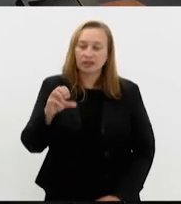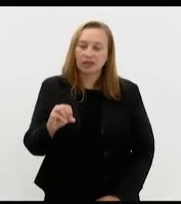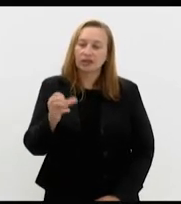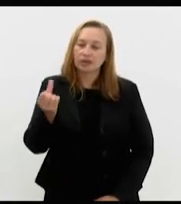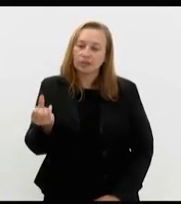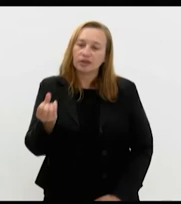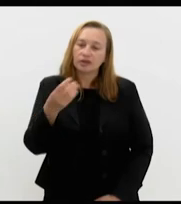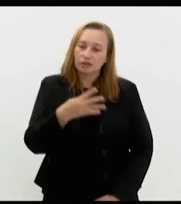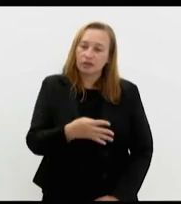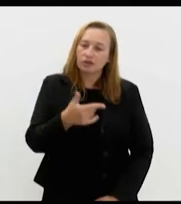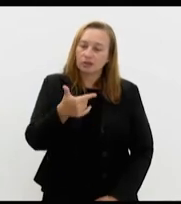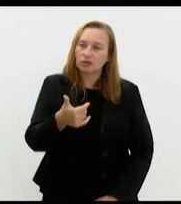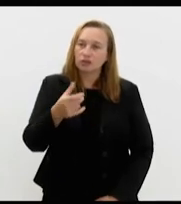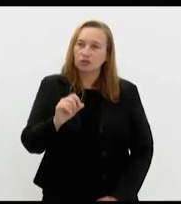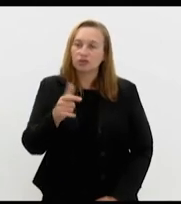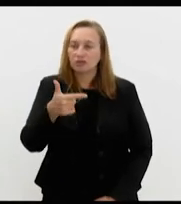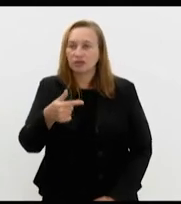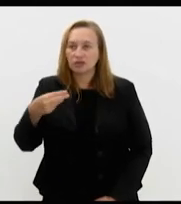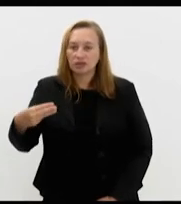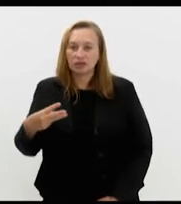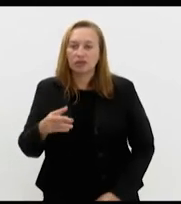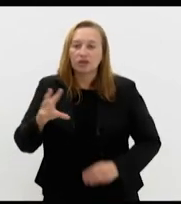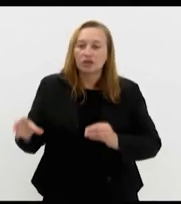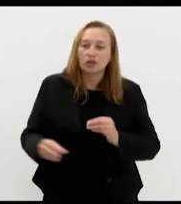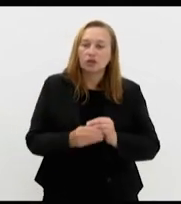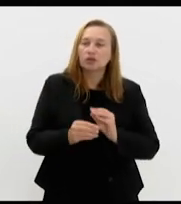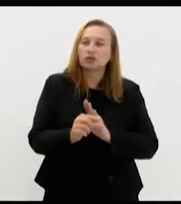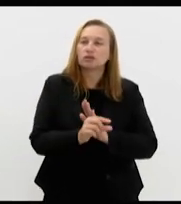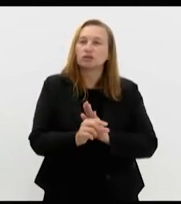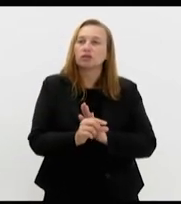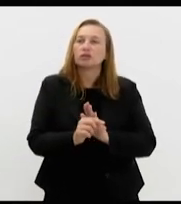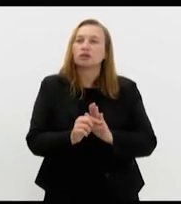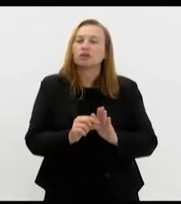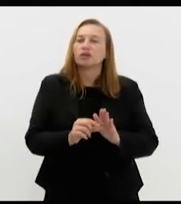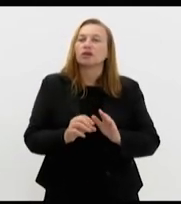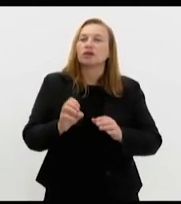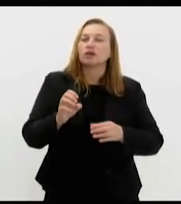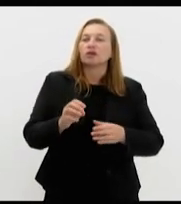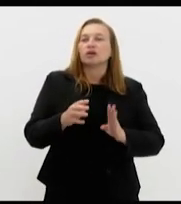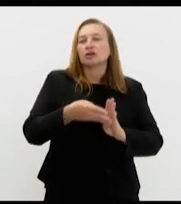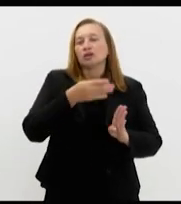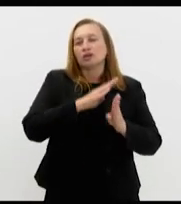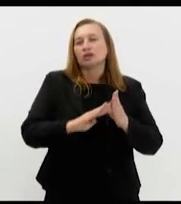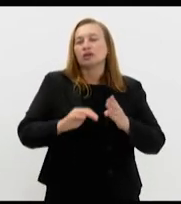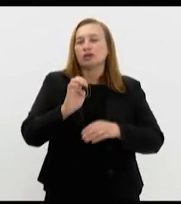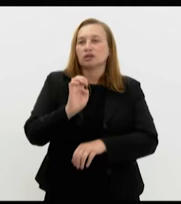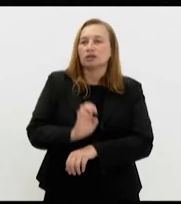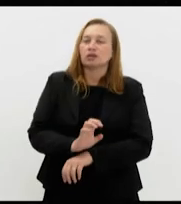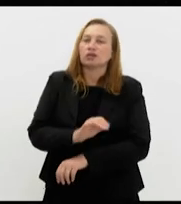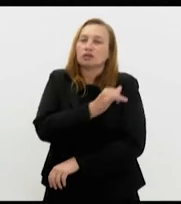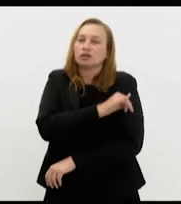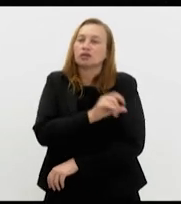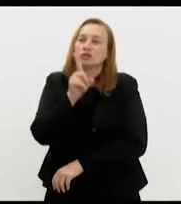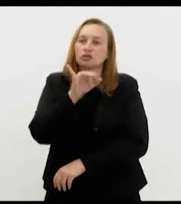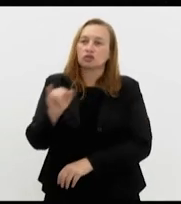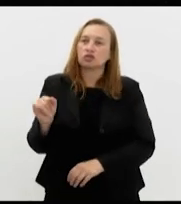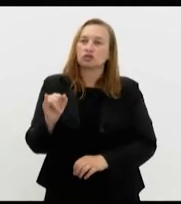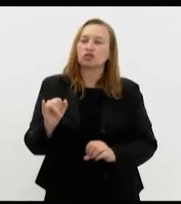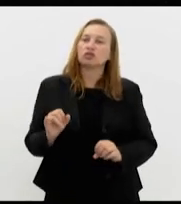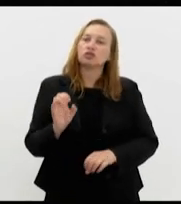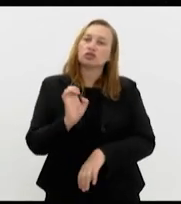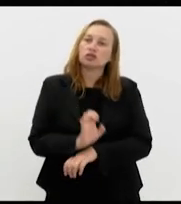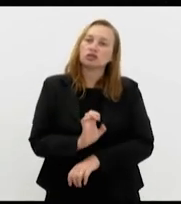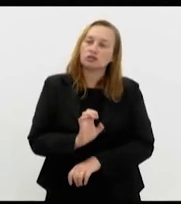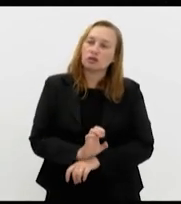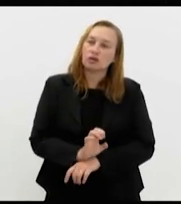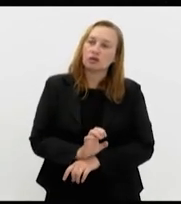1064/2023, de minha autoria, propõe incluir no calendário do Estado do Rio de Janeiro o Dia Estadual da Literatura Periférica, a ser celebrada no dia